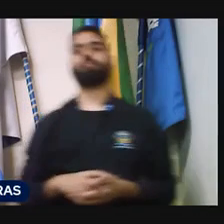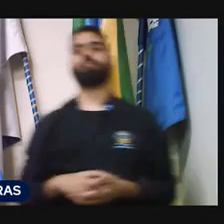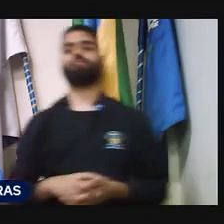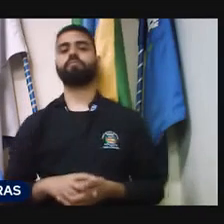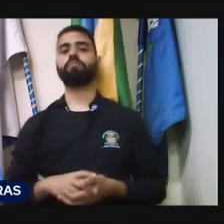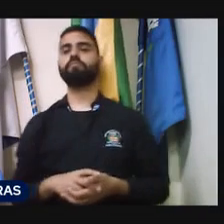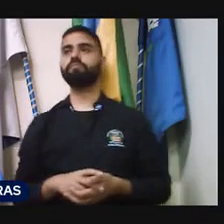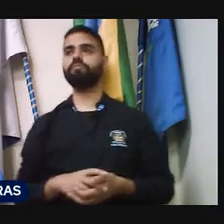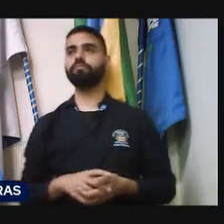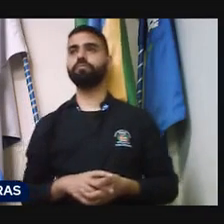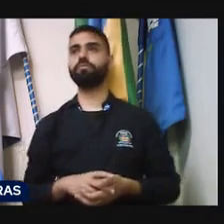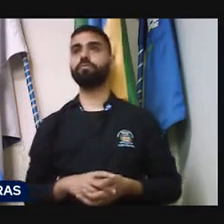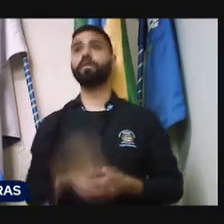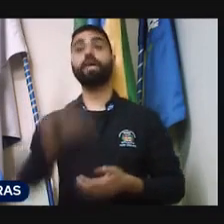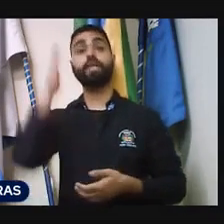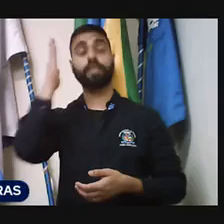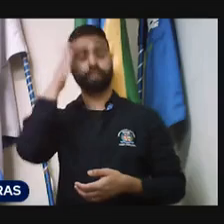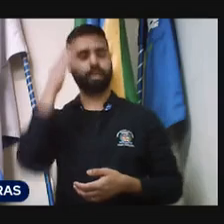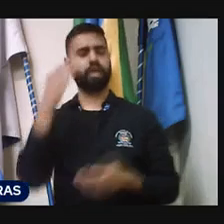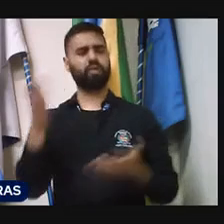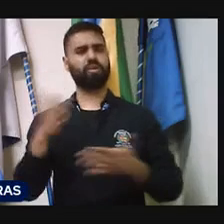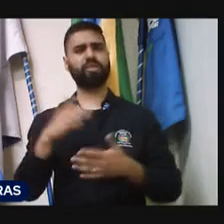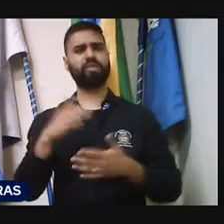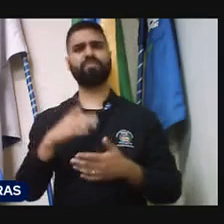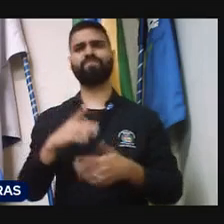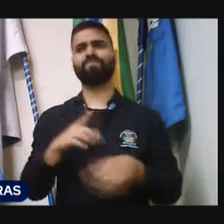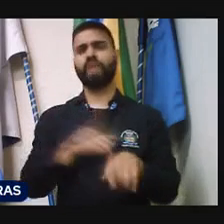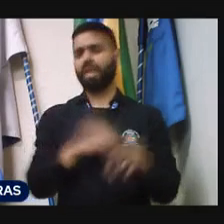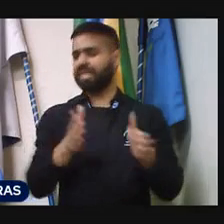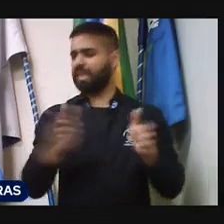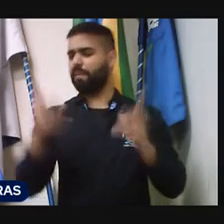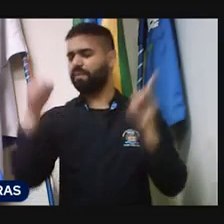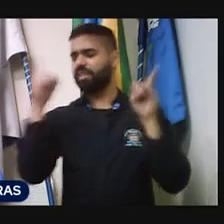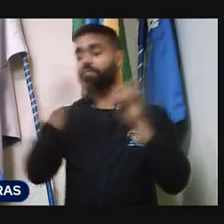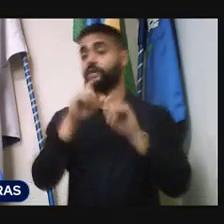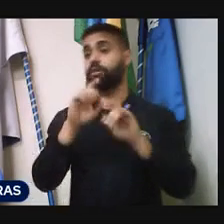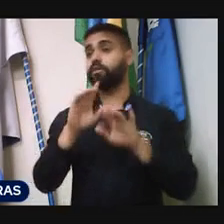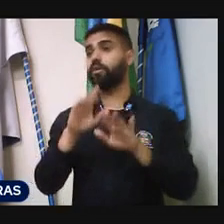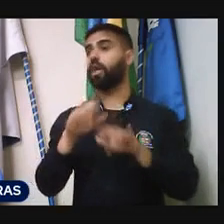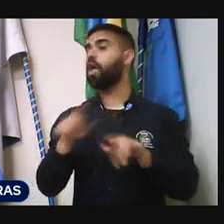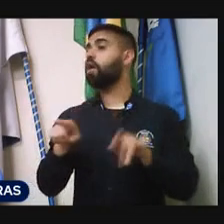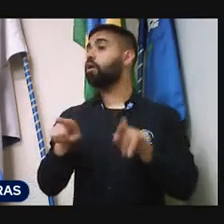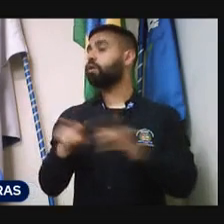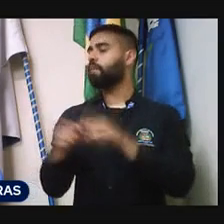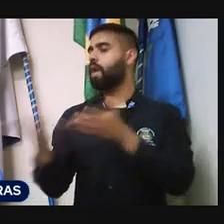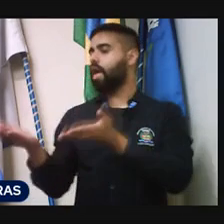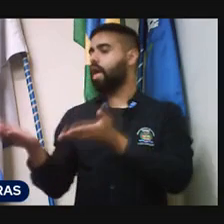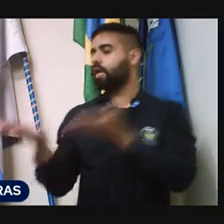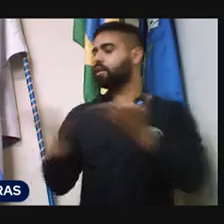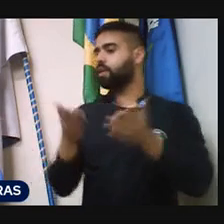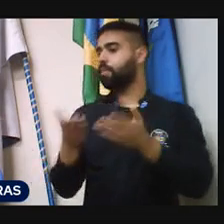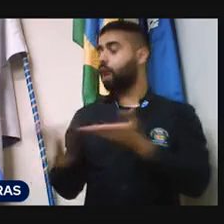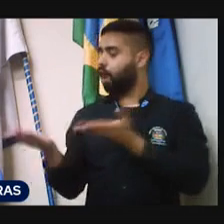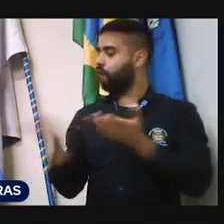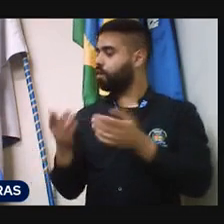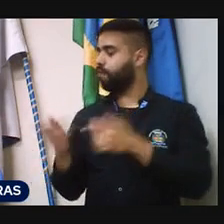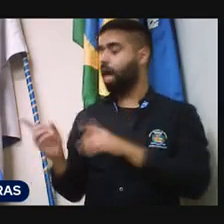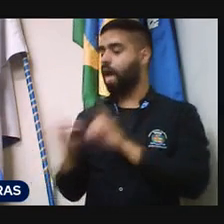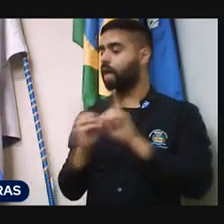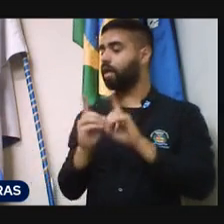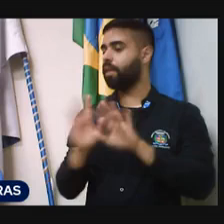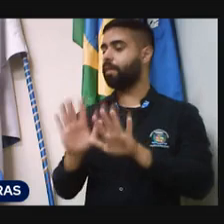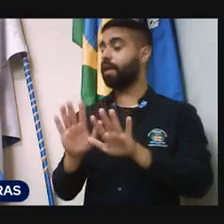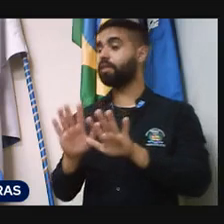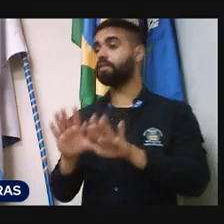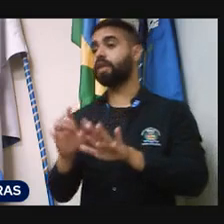que vocês passavam continuo passando mais hoje muito melhor Recebi o convite para voltar atender só que eu falei